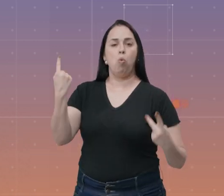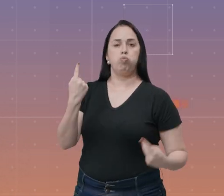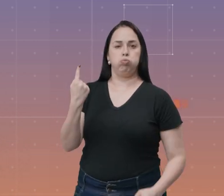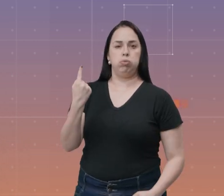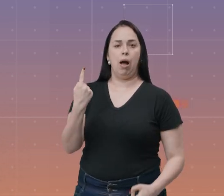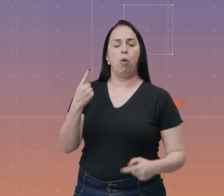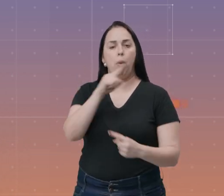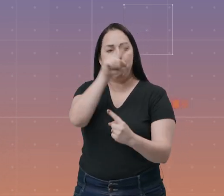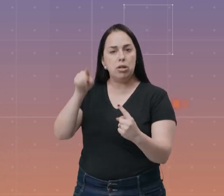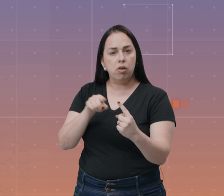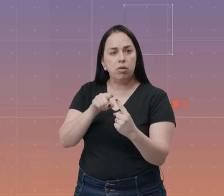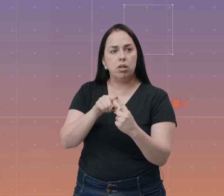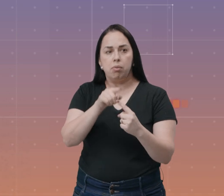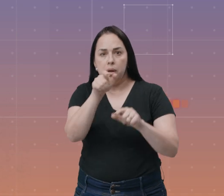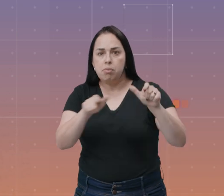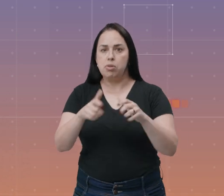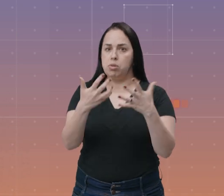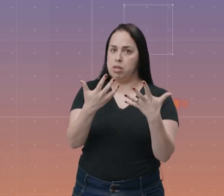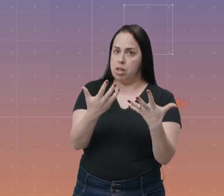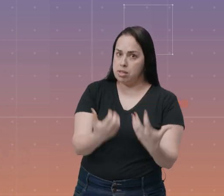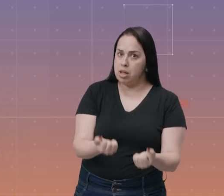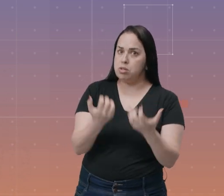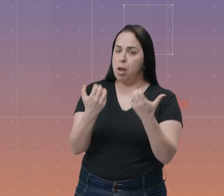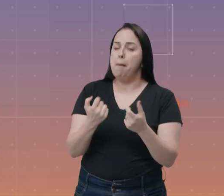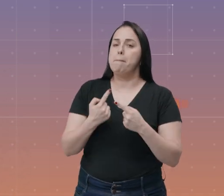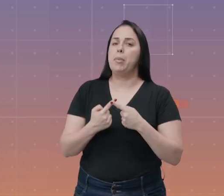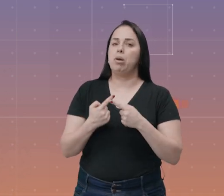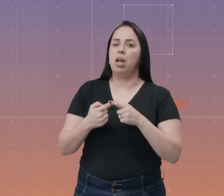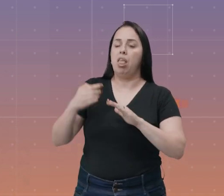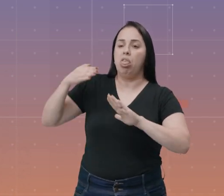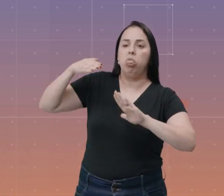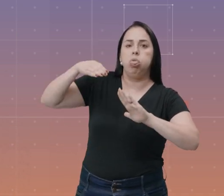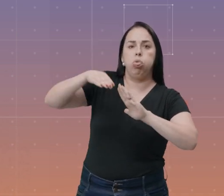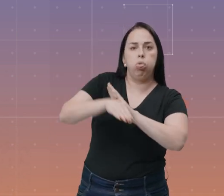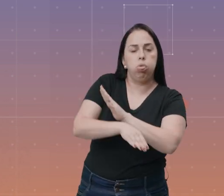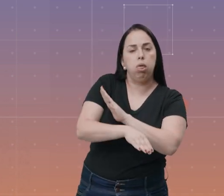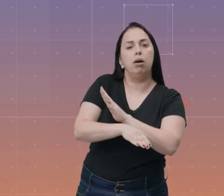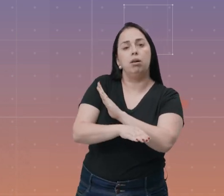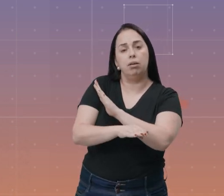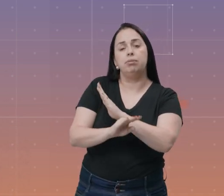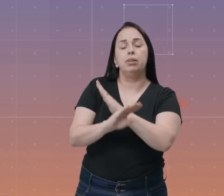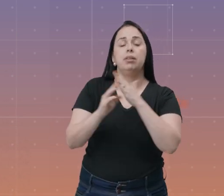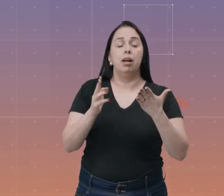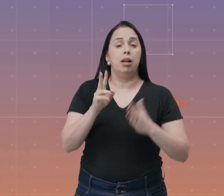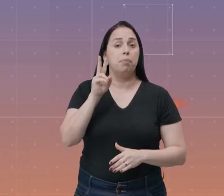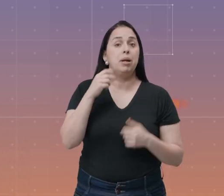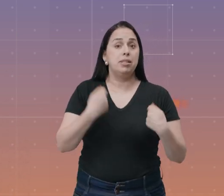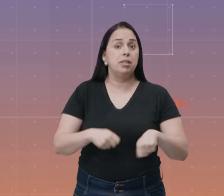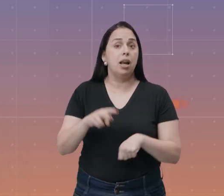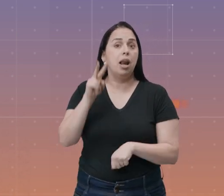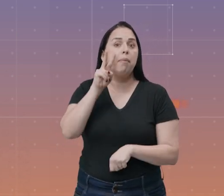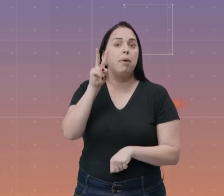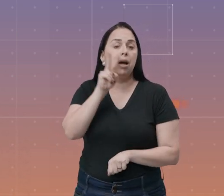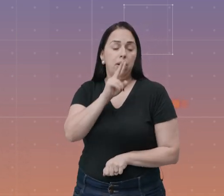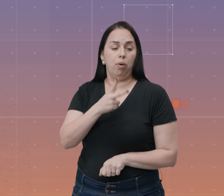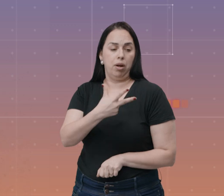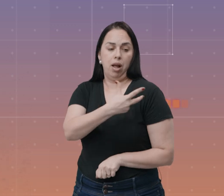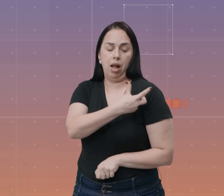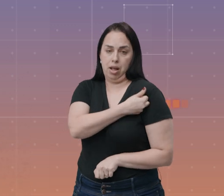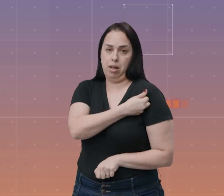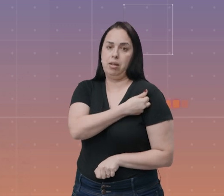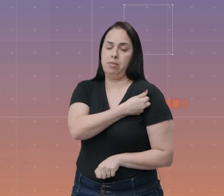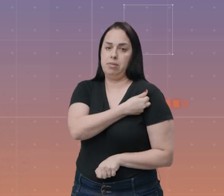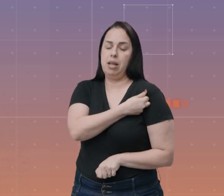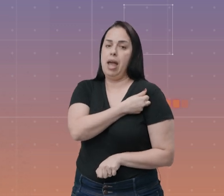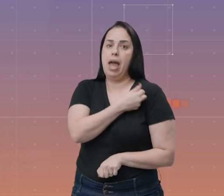2 aplicações. A meta é ampliar a cobertura vacinal, que caiu desde a pandemia de Covid. Vale lembrar